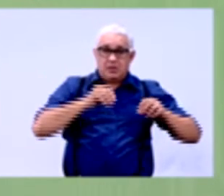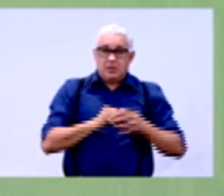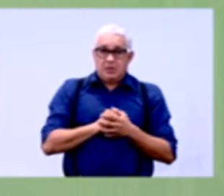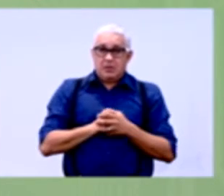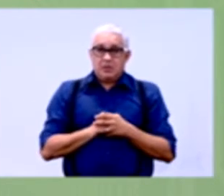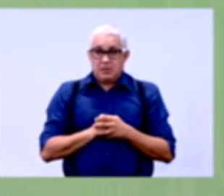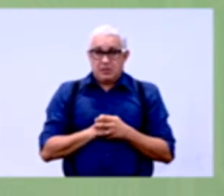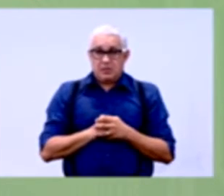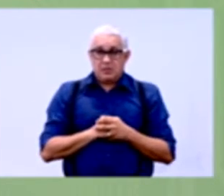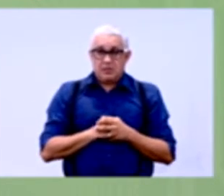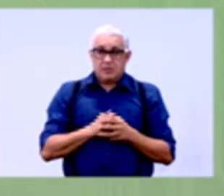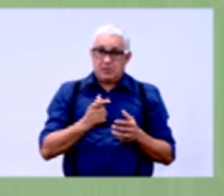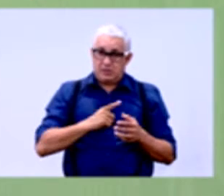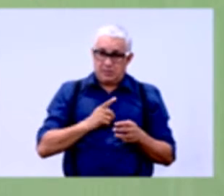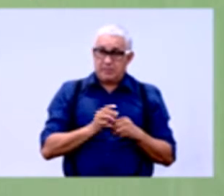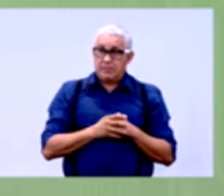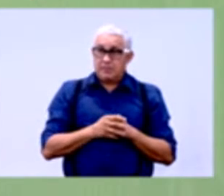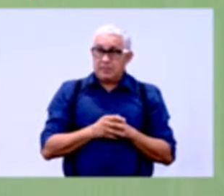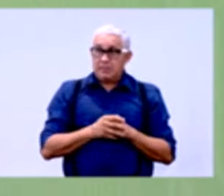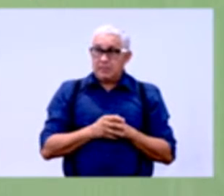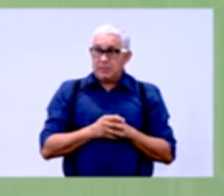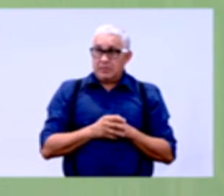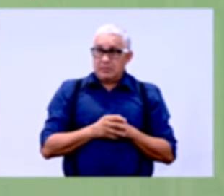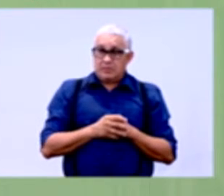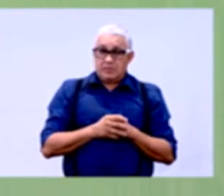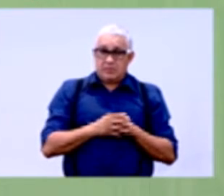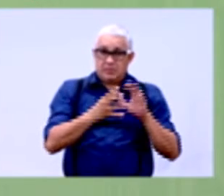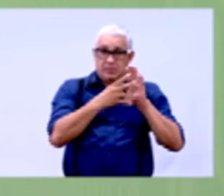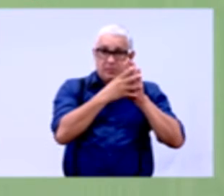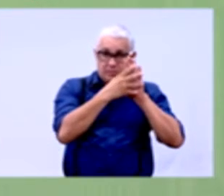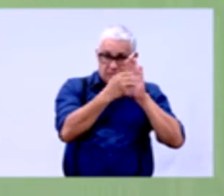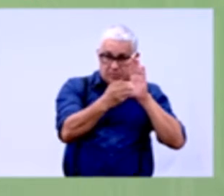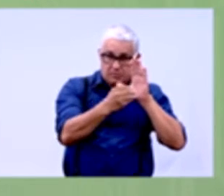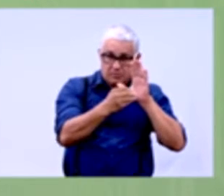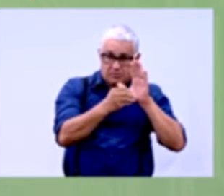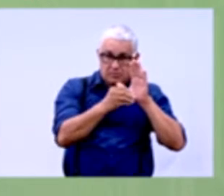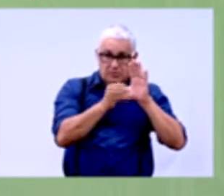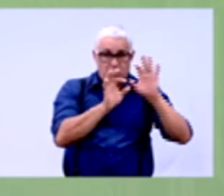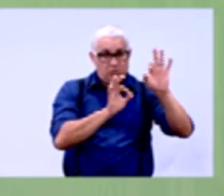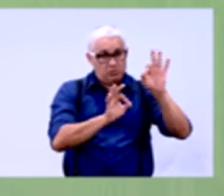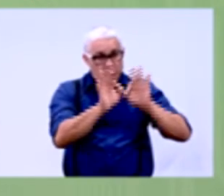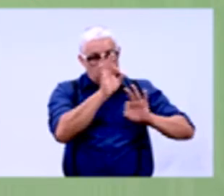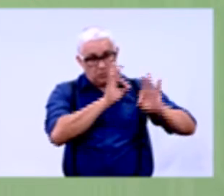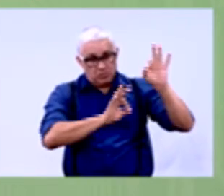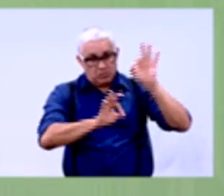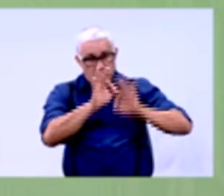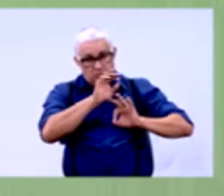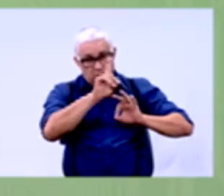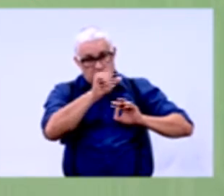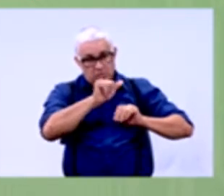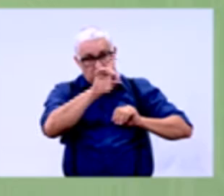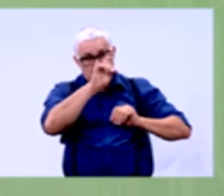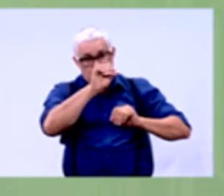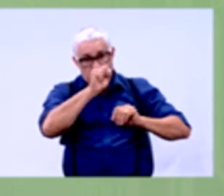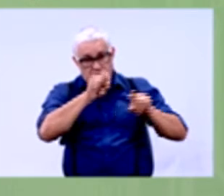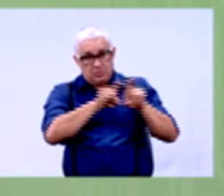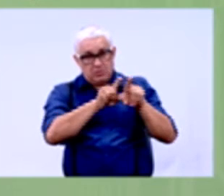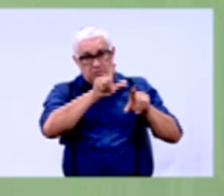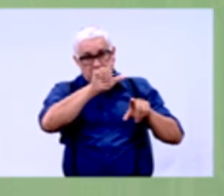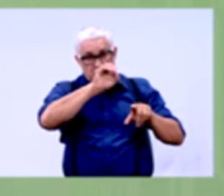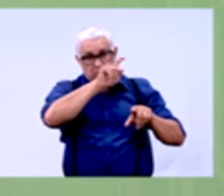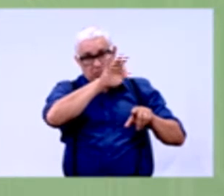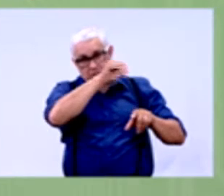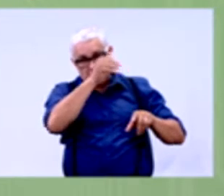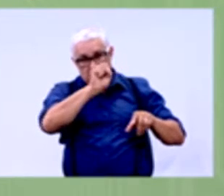partes, onde nós temos o modelo que vai cuidar da nossa parte de dados e da nossa lógica de